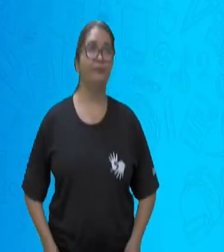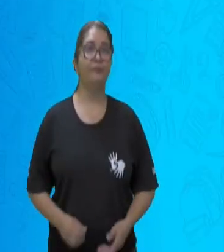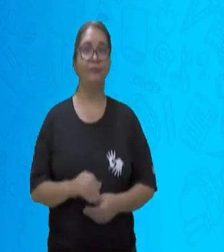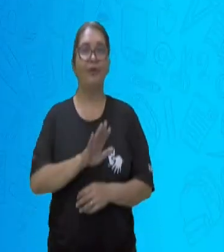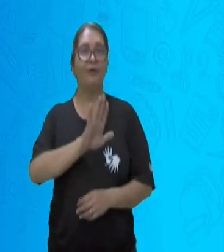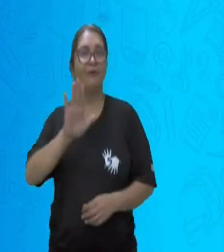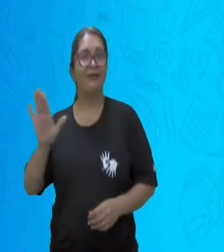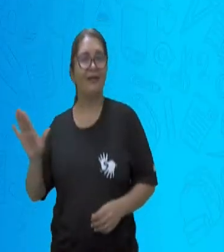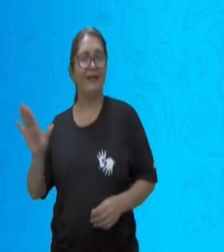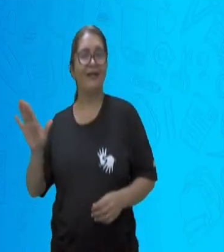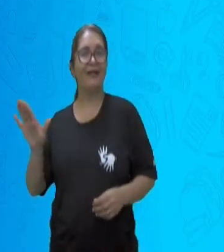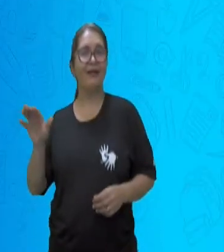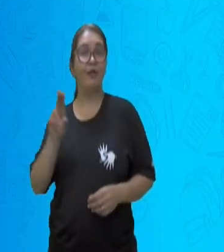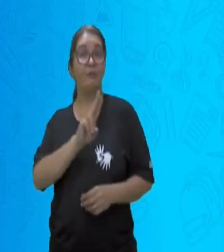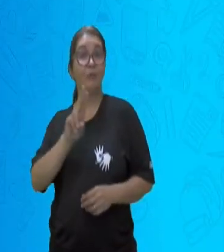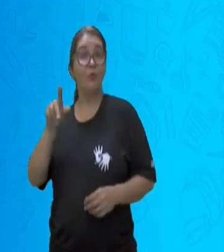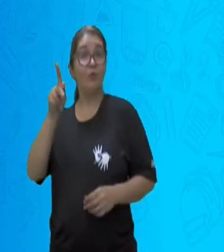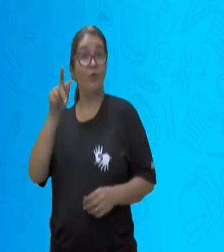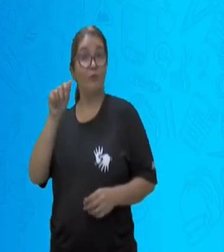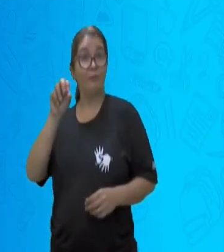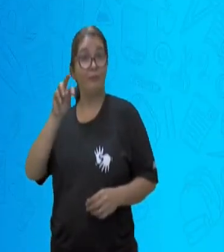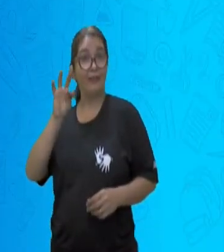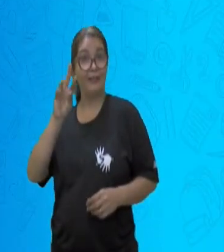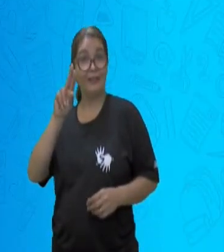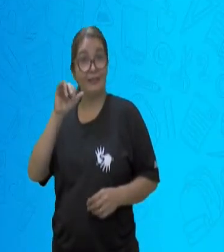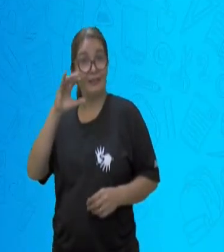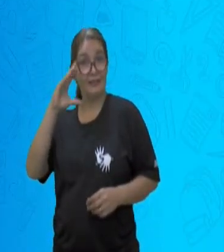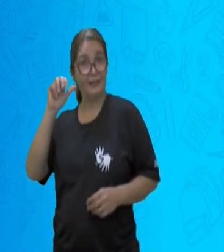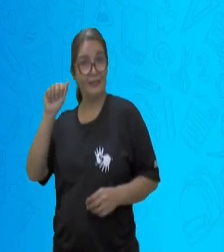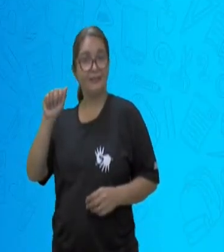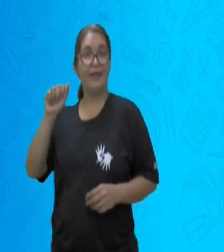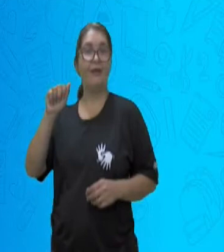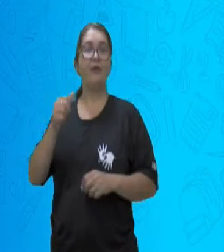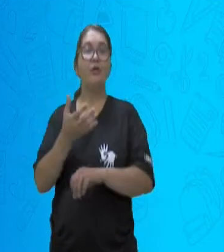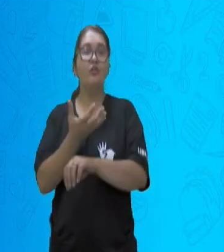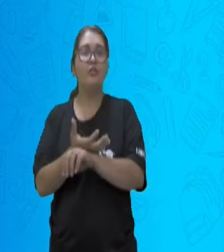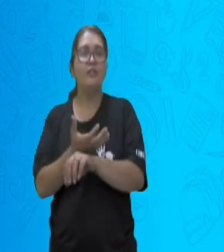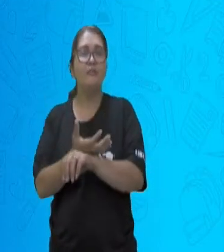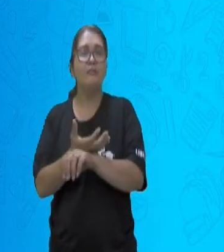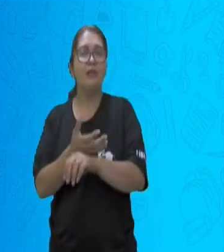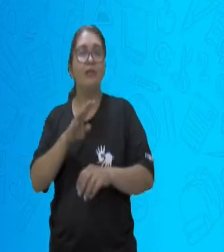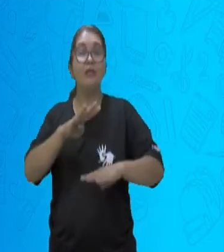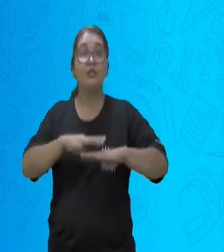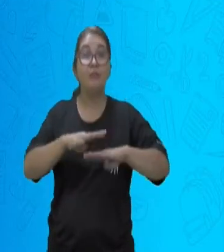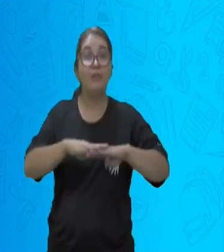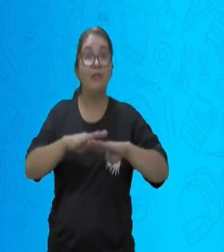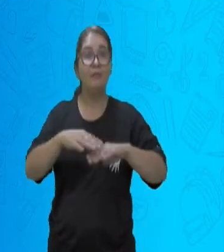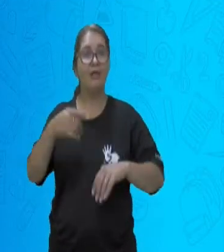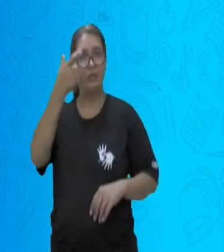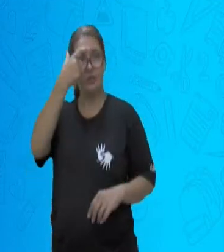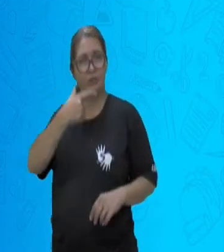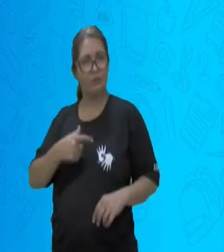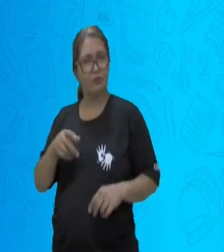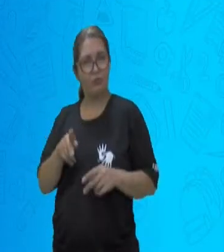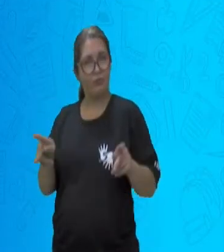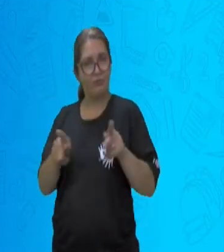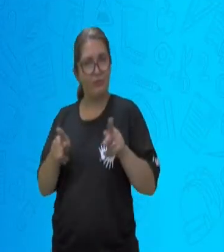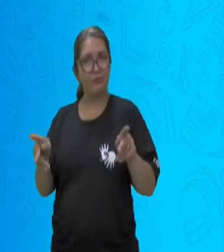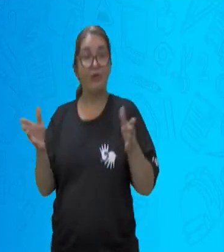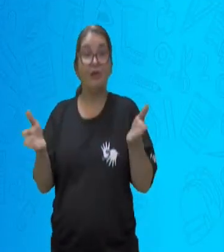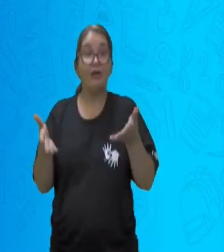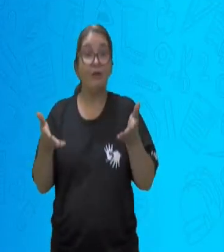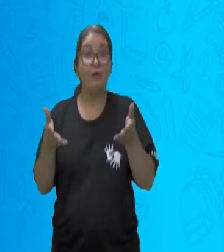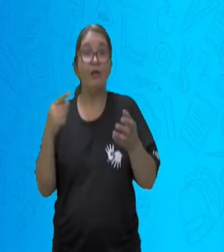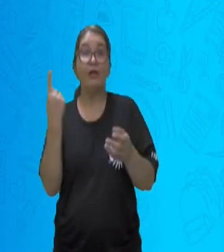Olá, sou a professora Patrícia, da Educação de Jovens e Adultos, e na nossa aula de matemática de hoje vamos falar sobre a multiplicação.